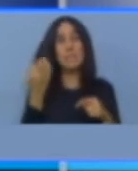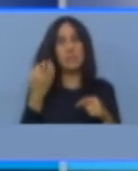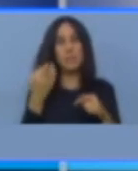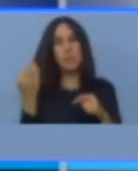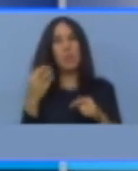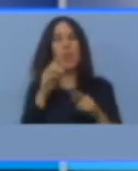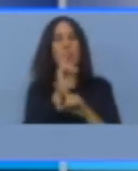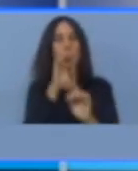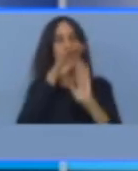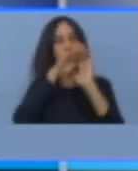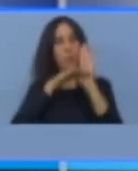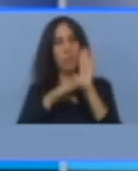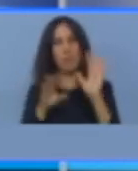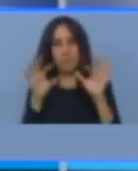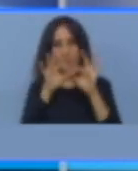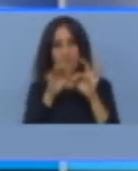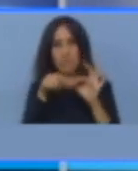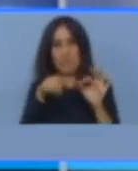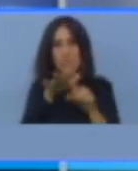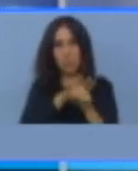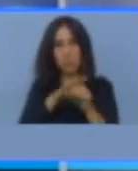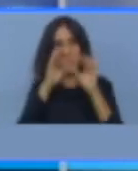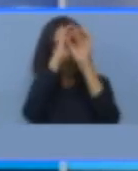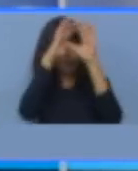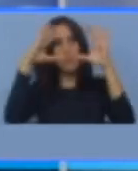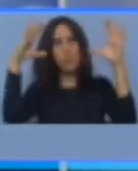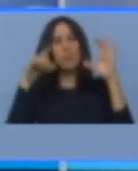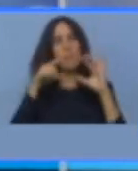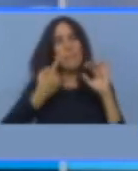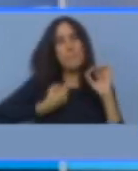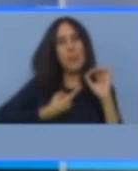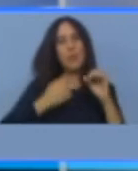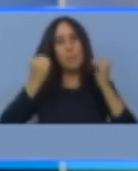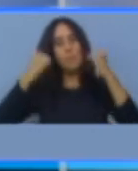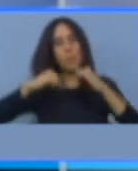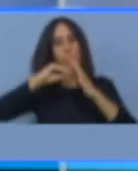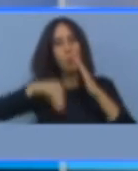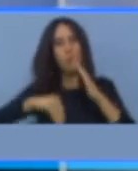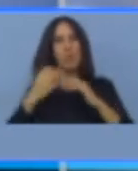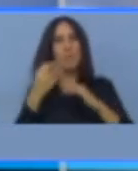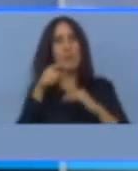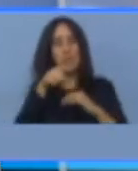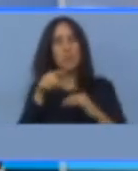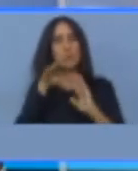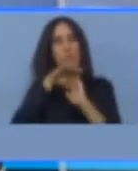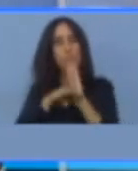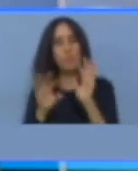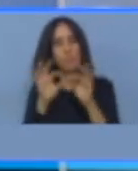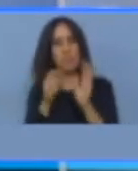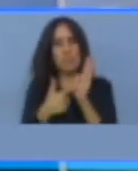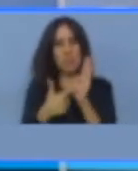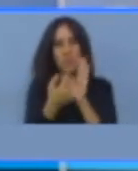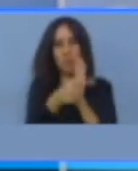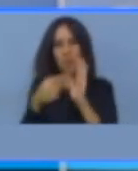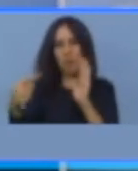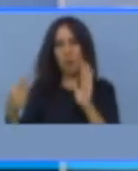imaginam programas para atuar neste tipo de situações, eles também têm que ser protocolados, de maneira que esses programas respondam a essas necessidades